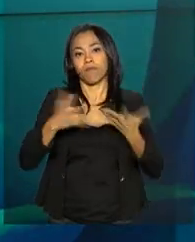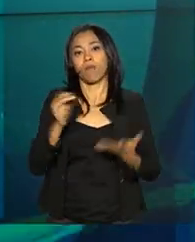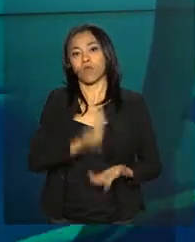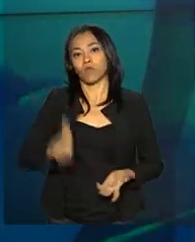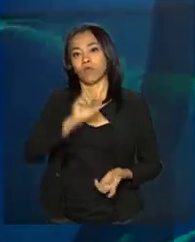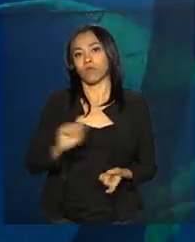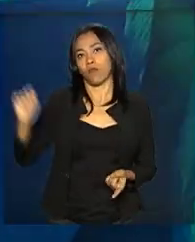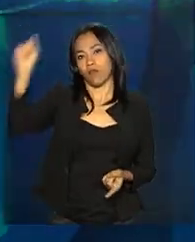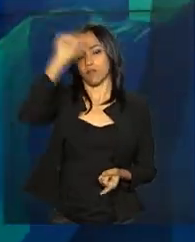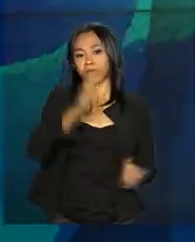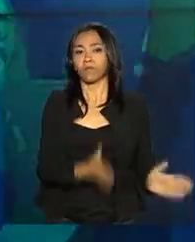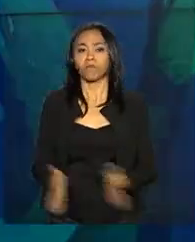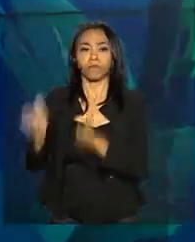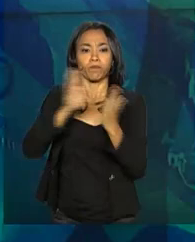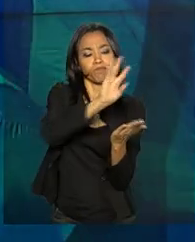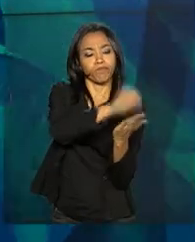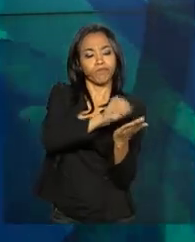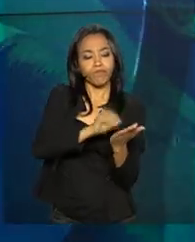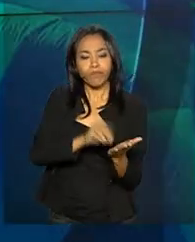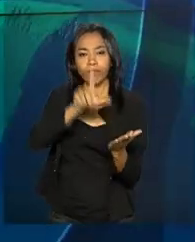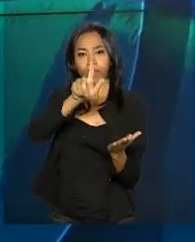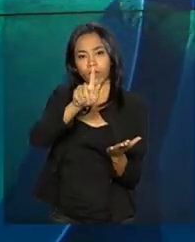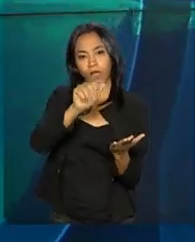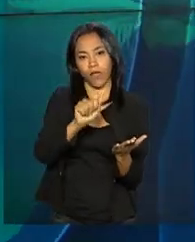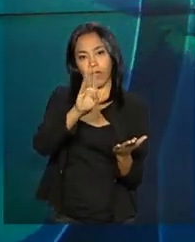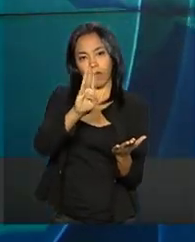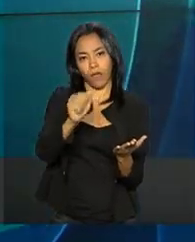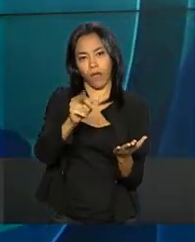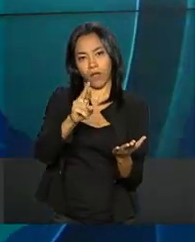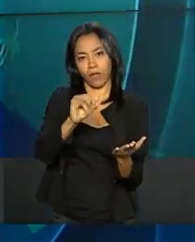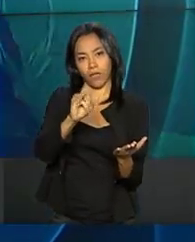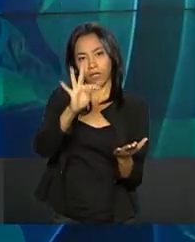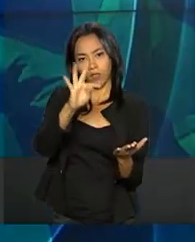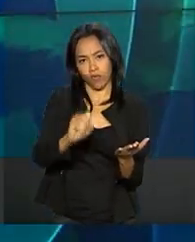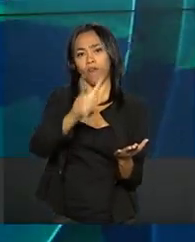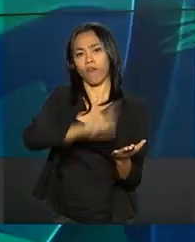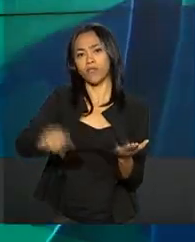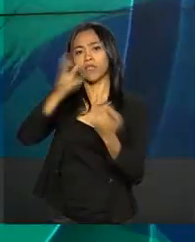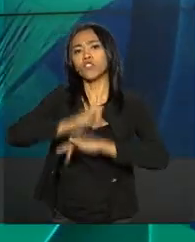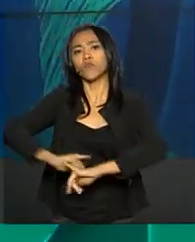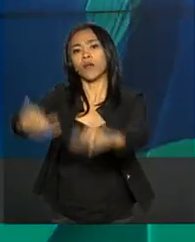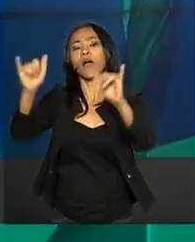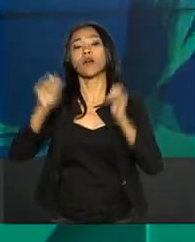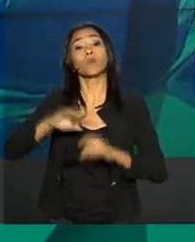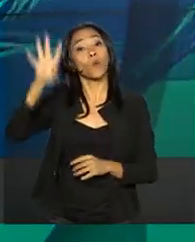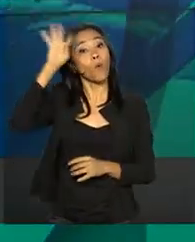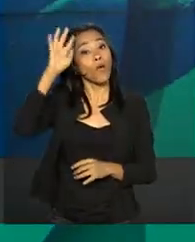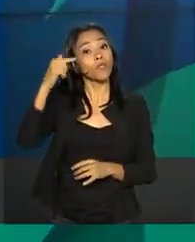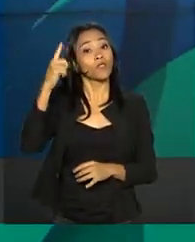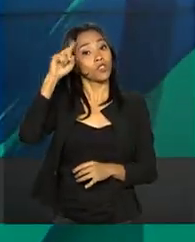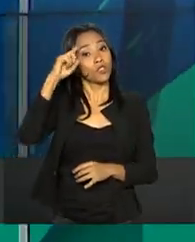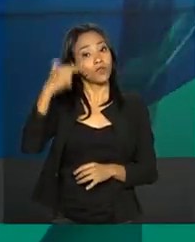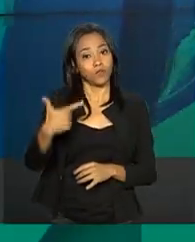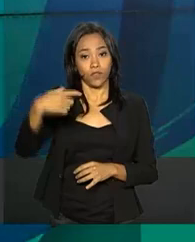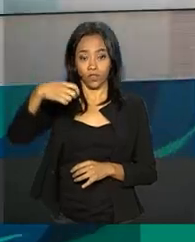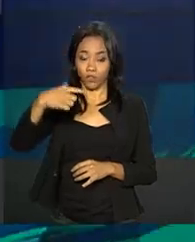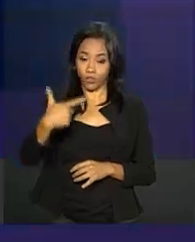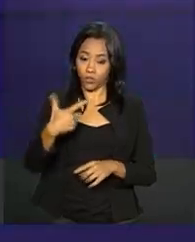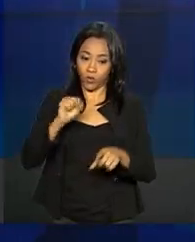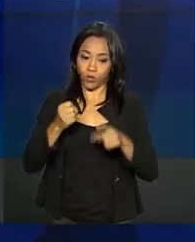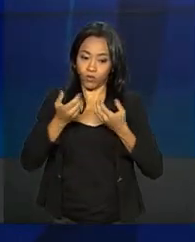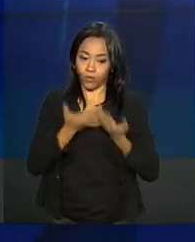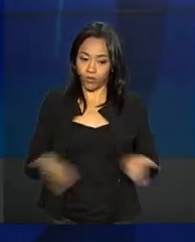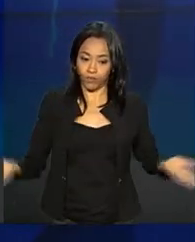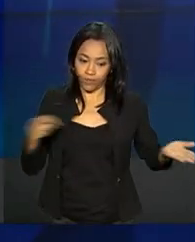Os gabaritos preliminares das provas do Enad vão ser publicados a partir de quarta-feira, dia 28, no site nepe